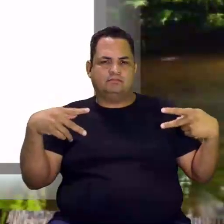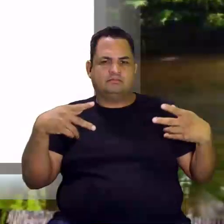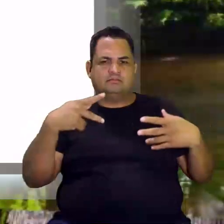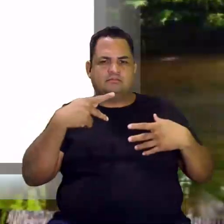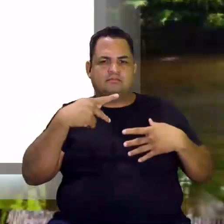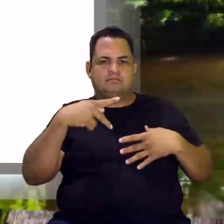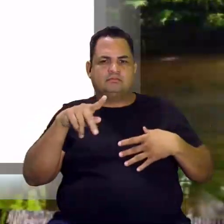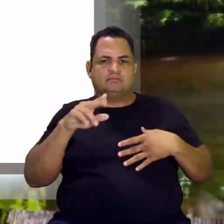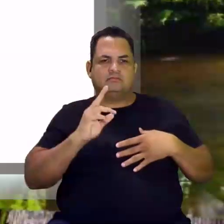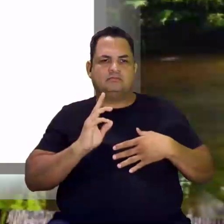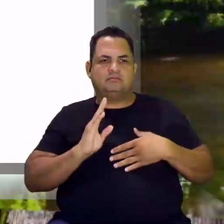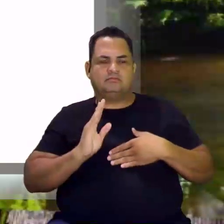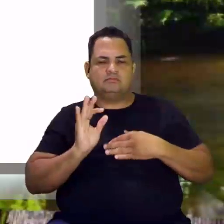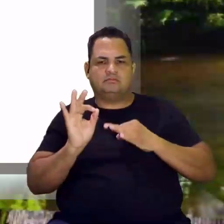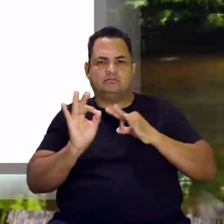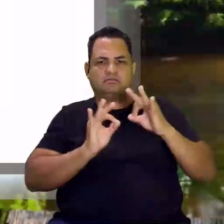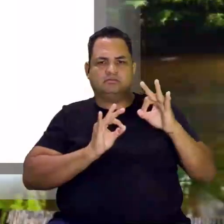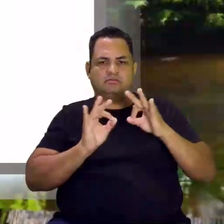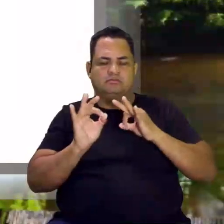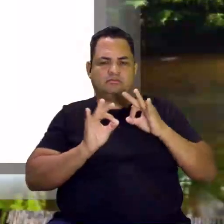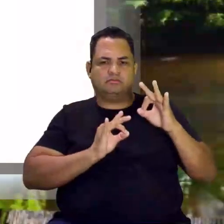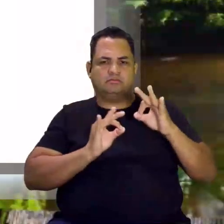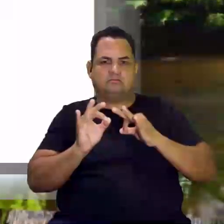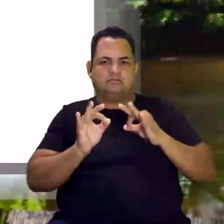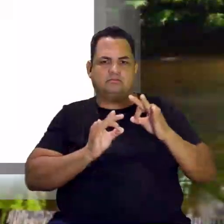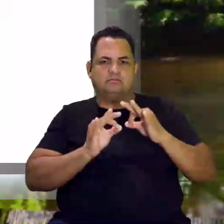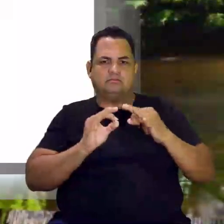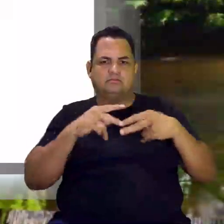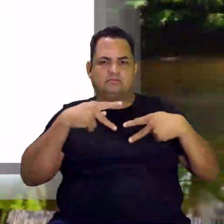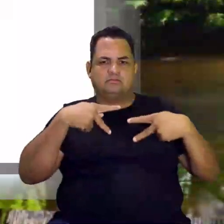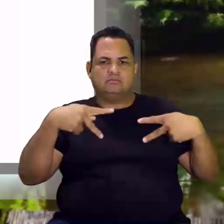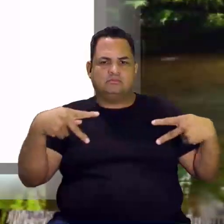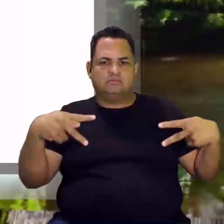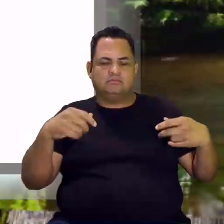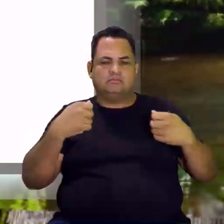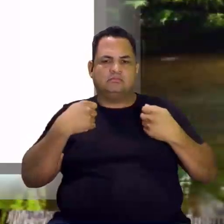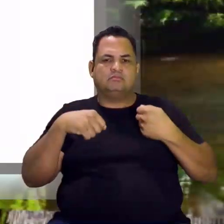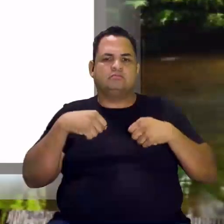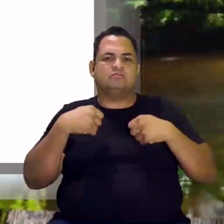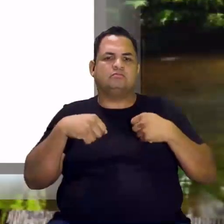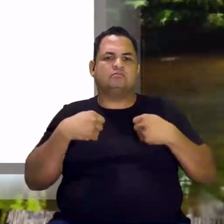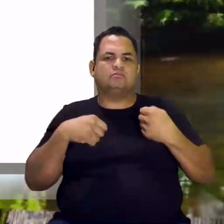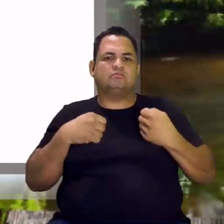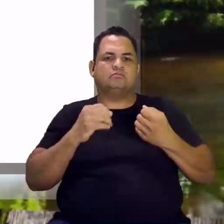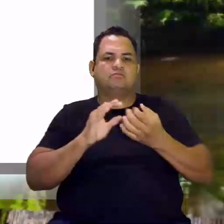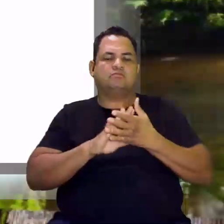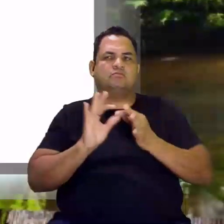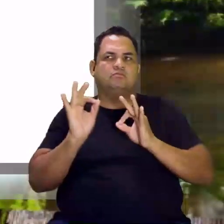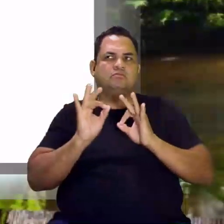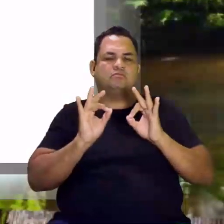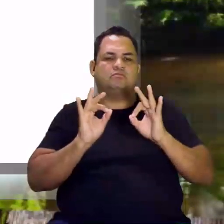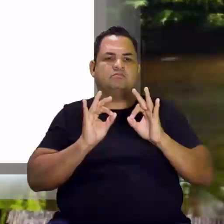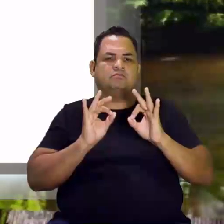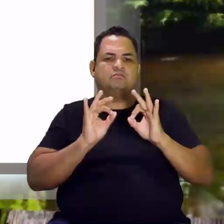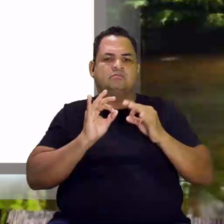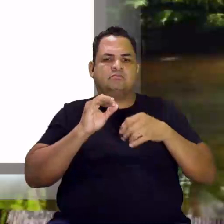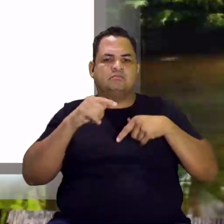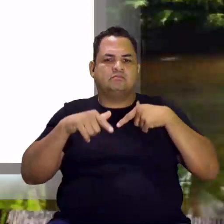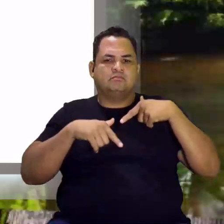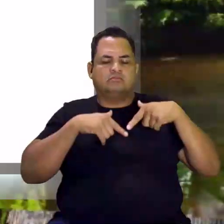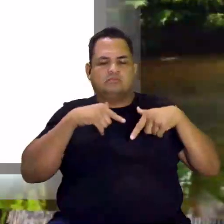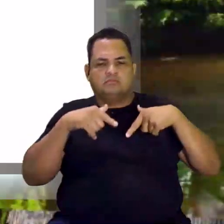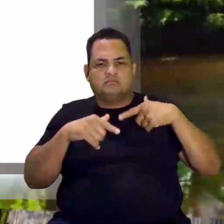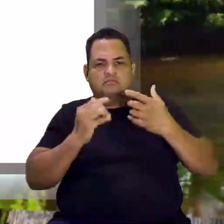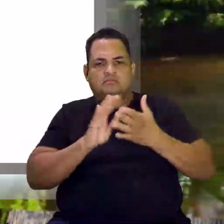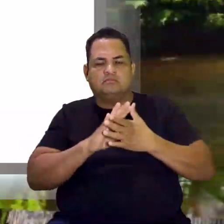Para o processo de formação de proteína, tá? Eu preciso de mecanismos para que